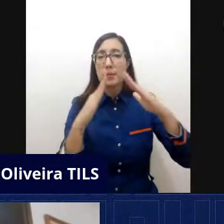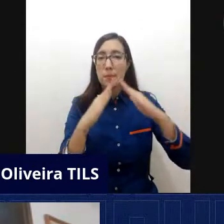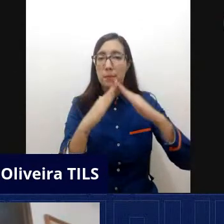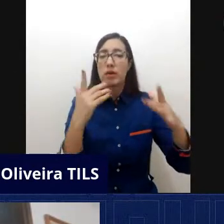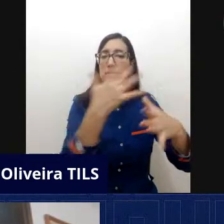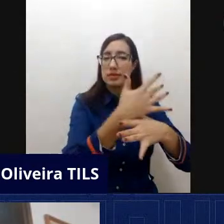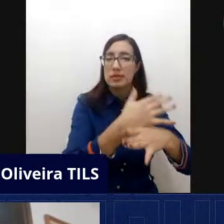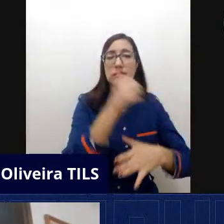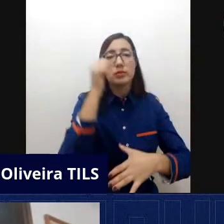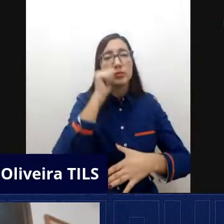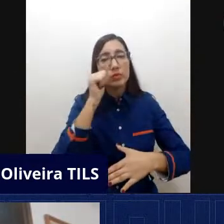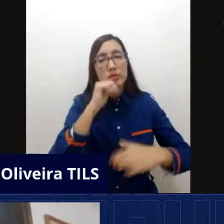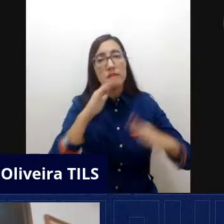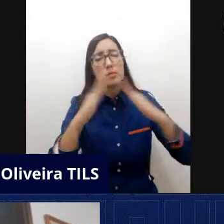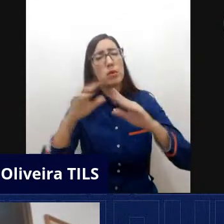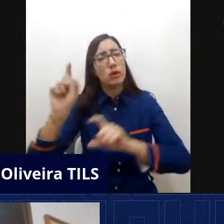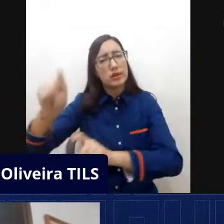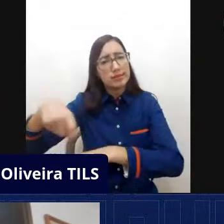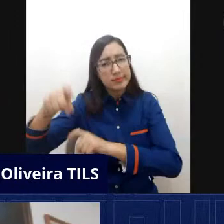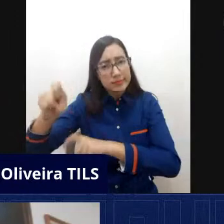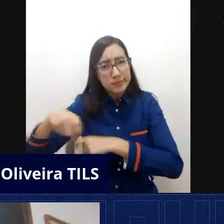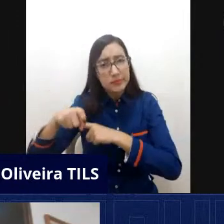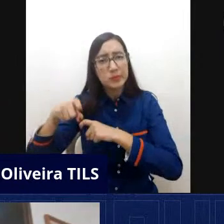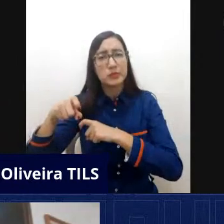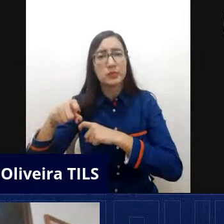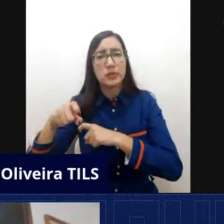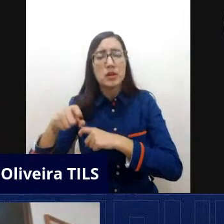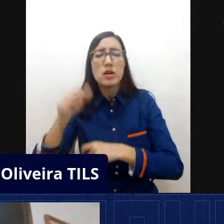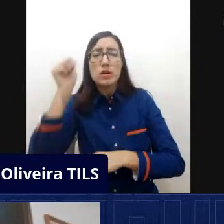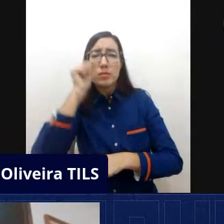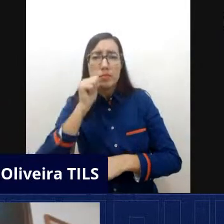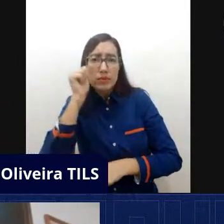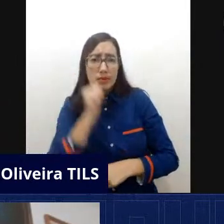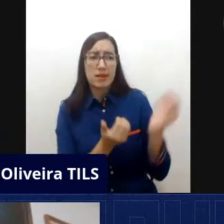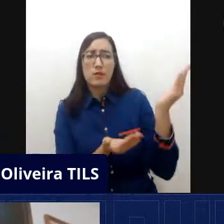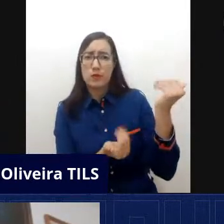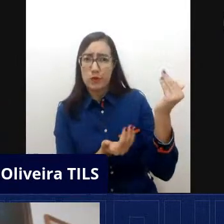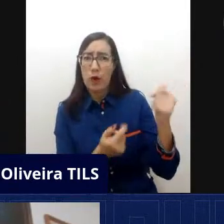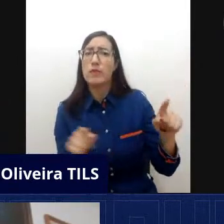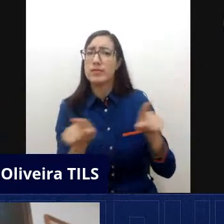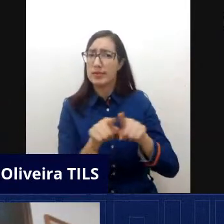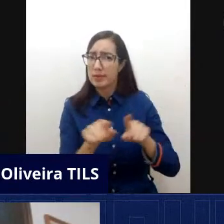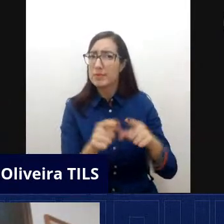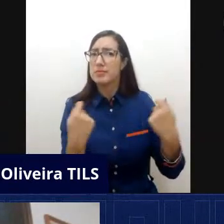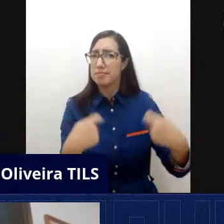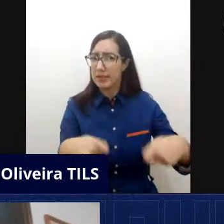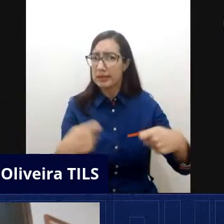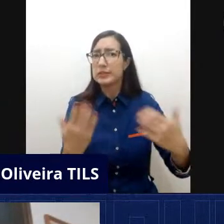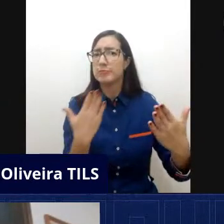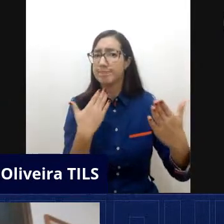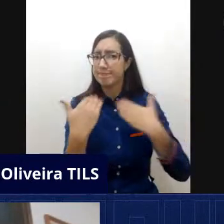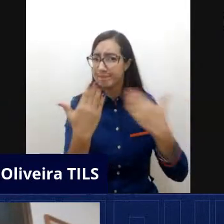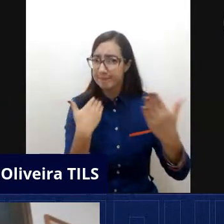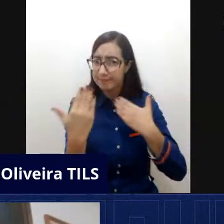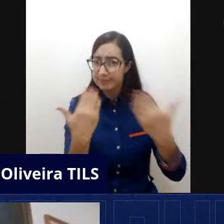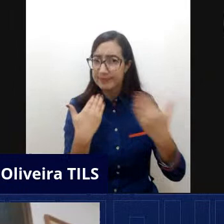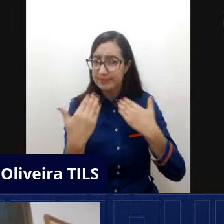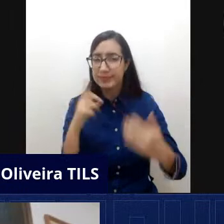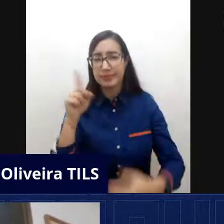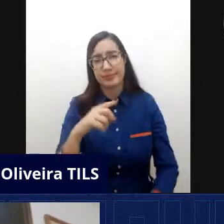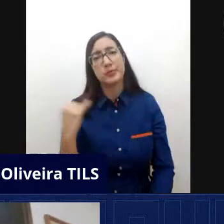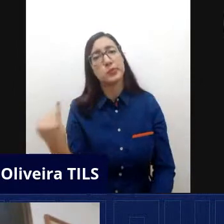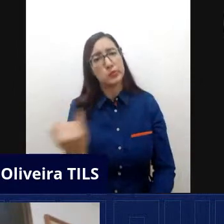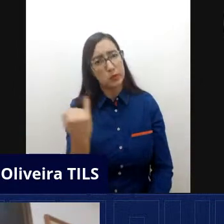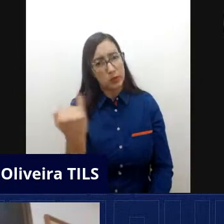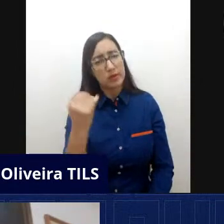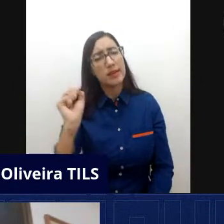a juventude também, né? Esse é um outro tema que para a gente é muito importante, Lidiane, porque a gente fala assim,